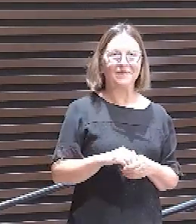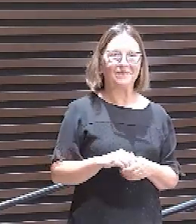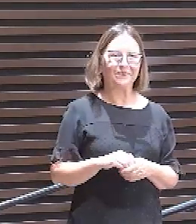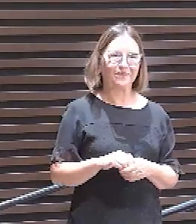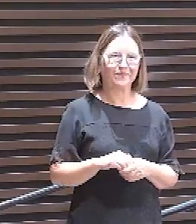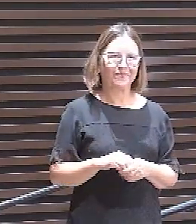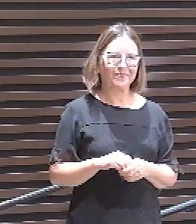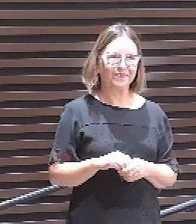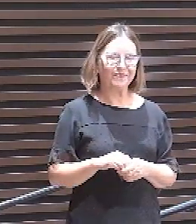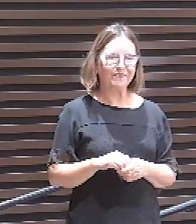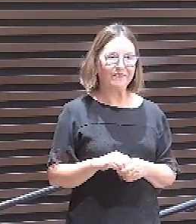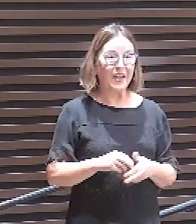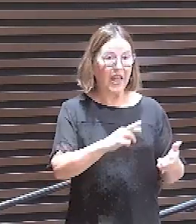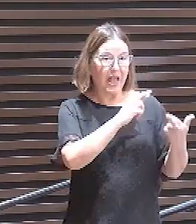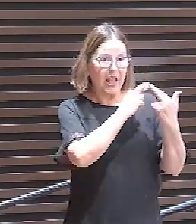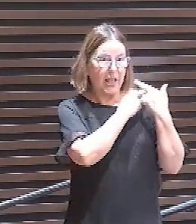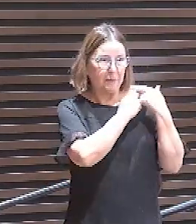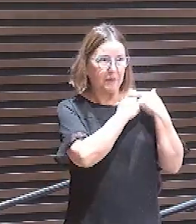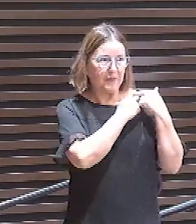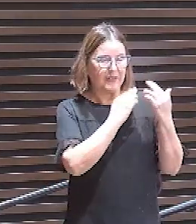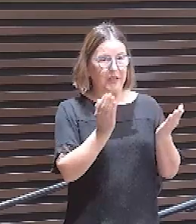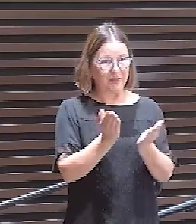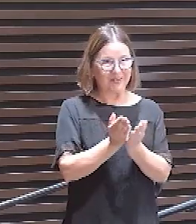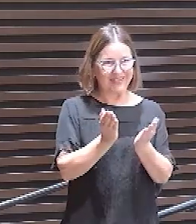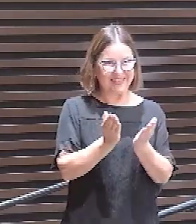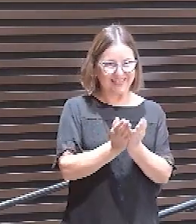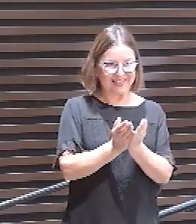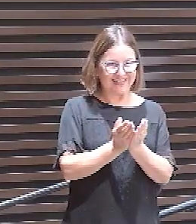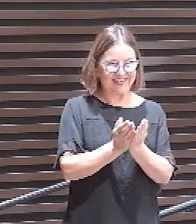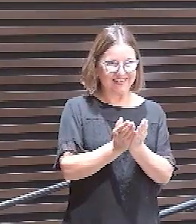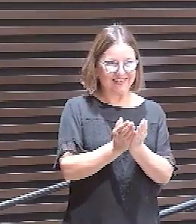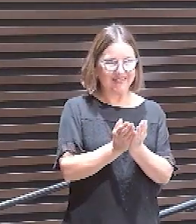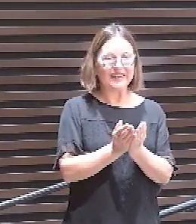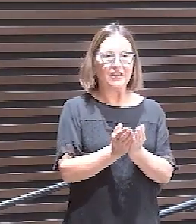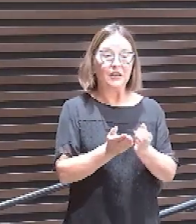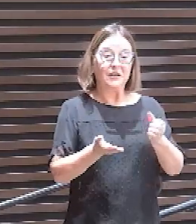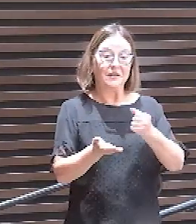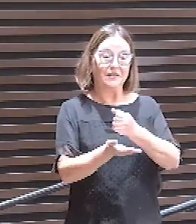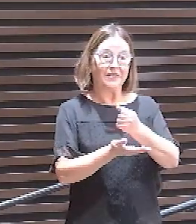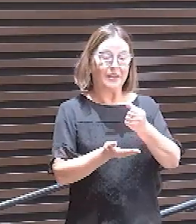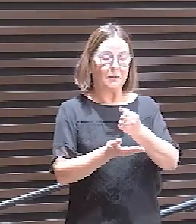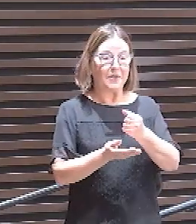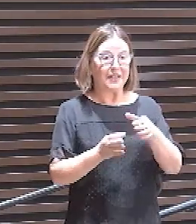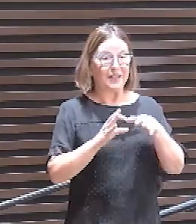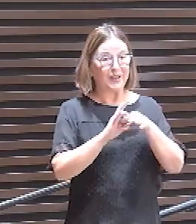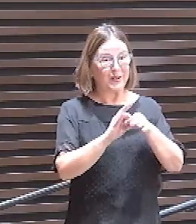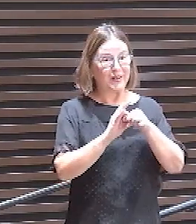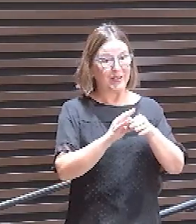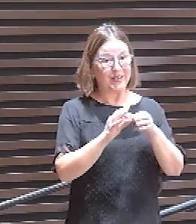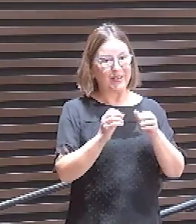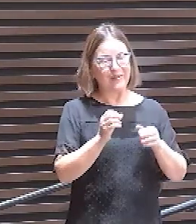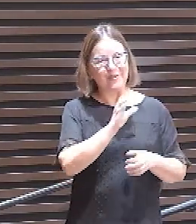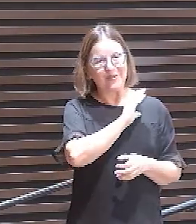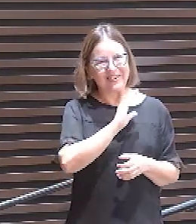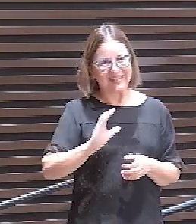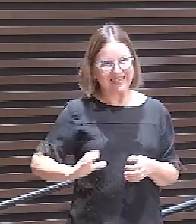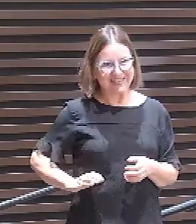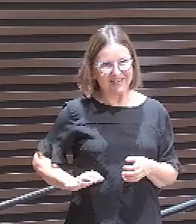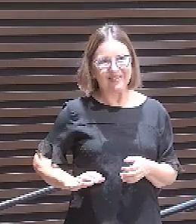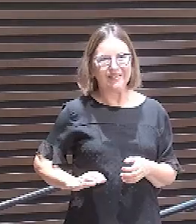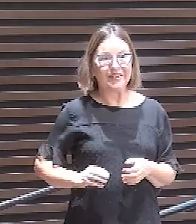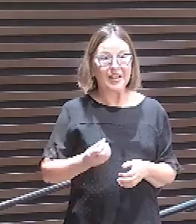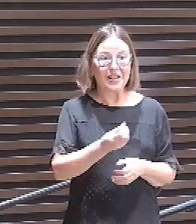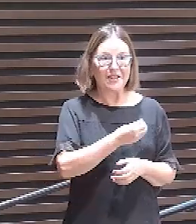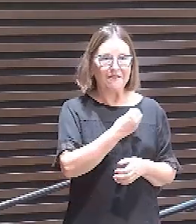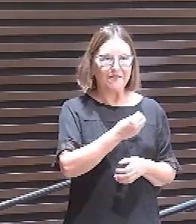responsabilidade do crente, fundamentada na união com Cristo e destinada a glorificar a